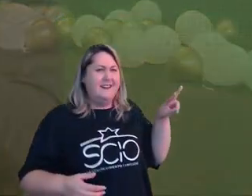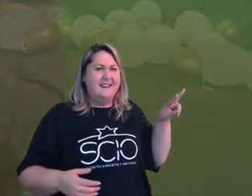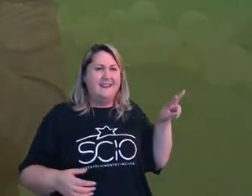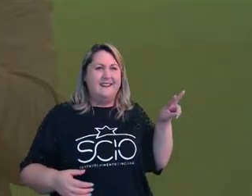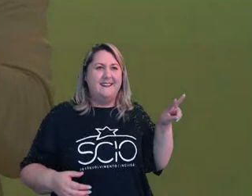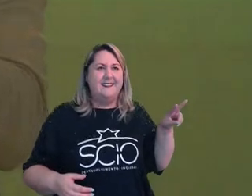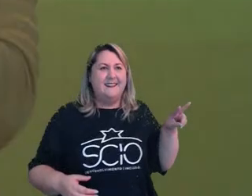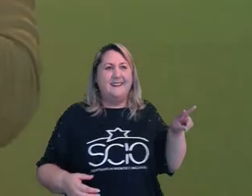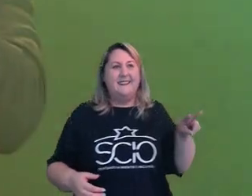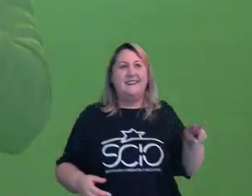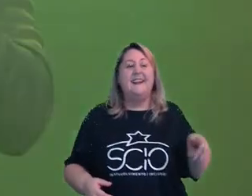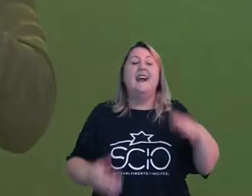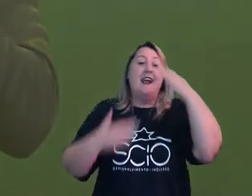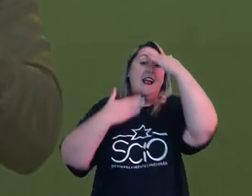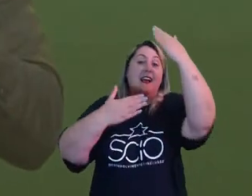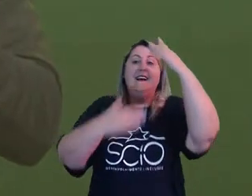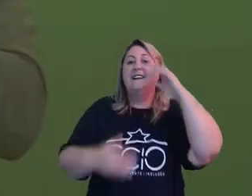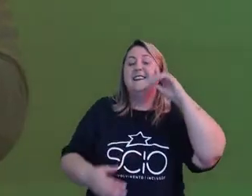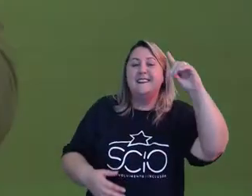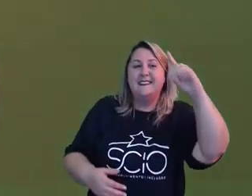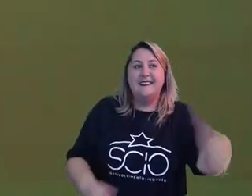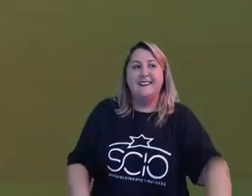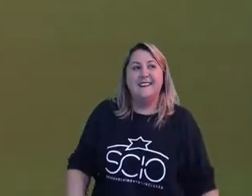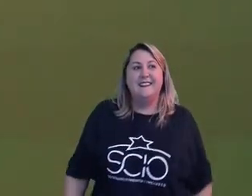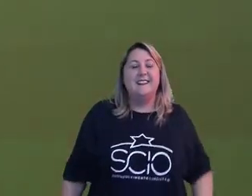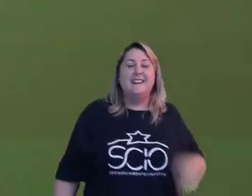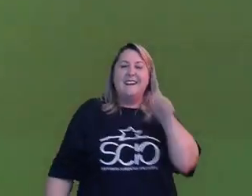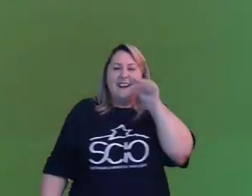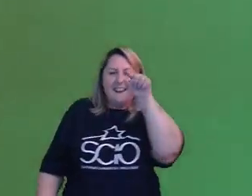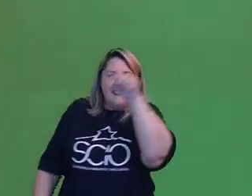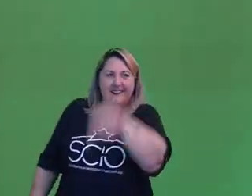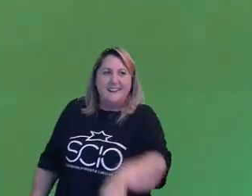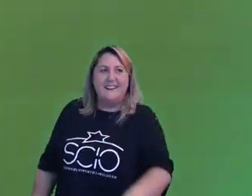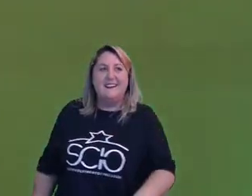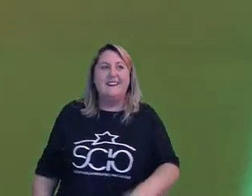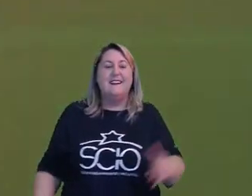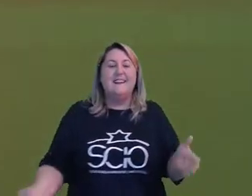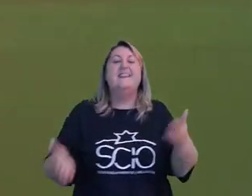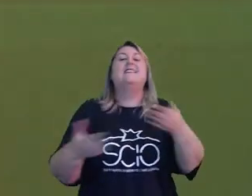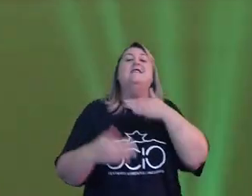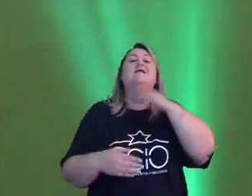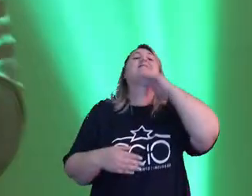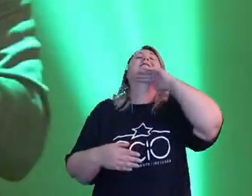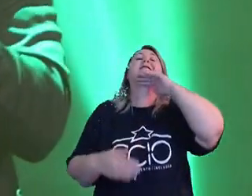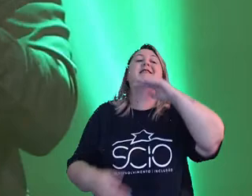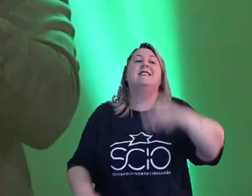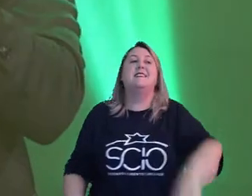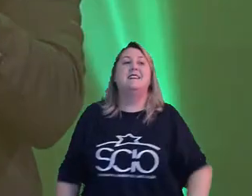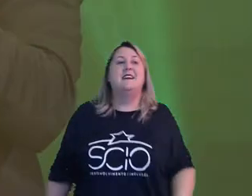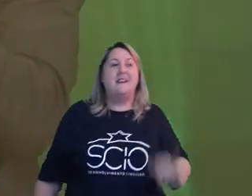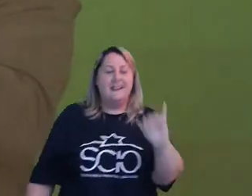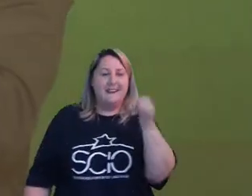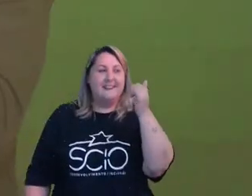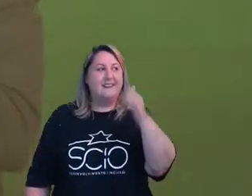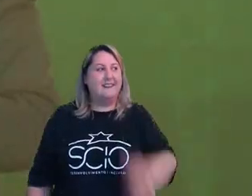você está, agradeça a Deus e amanhã cedo. Levanta essa cabeça e vai na